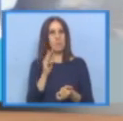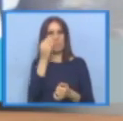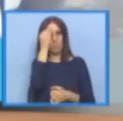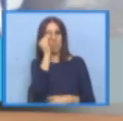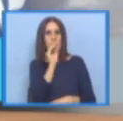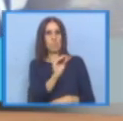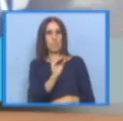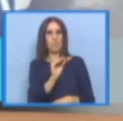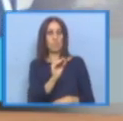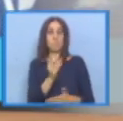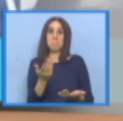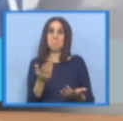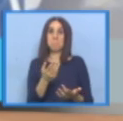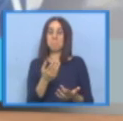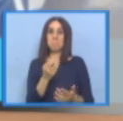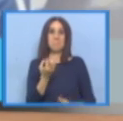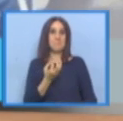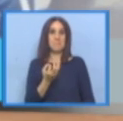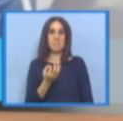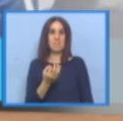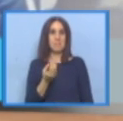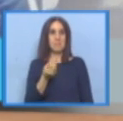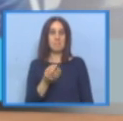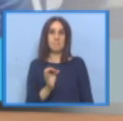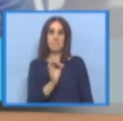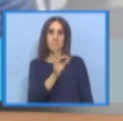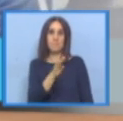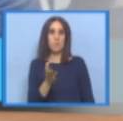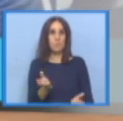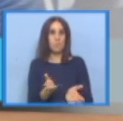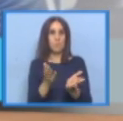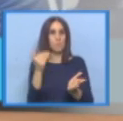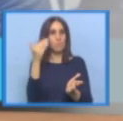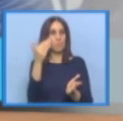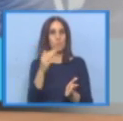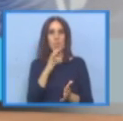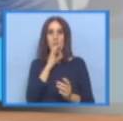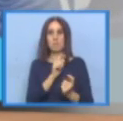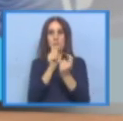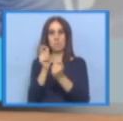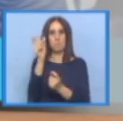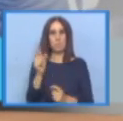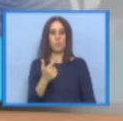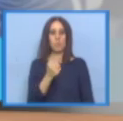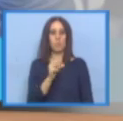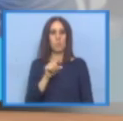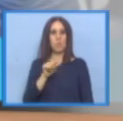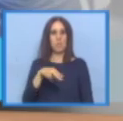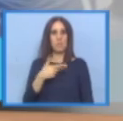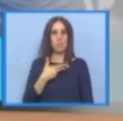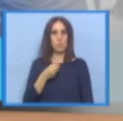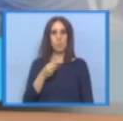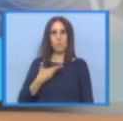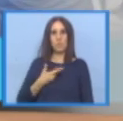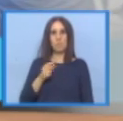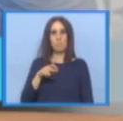recomendou, neste caso concreto, a nomeação do futuro arcebispo Tolentino Mendonça. E ele próprio depois teve